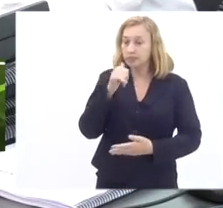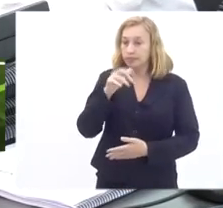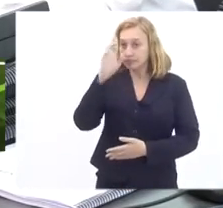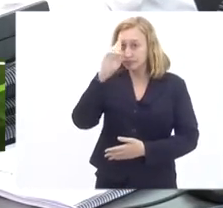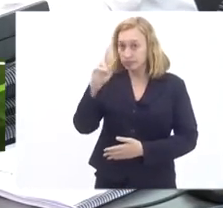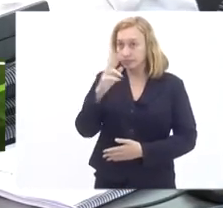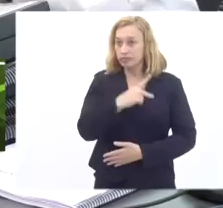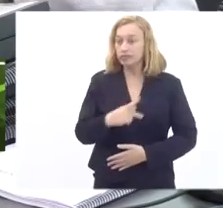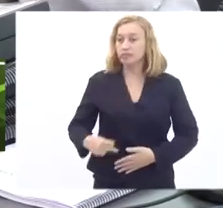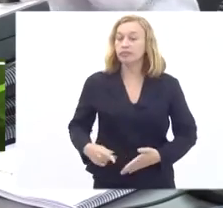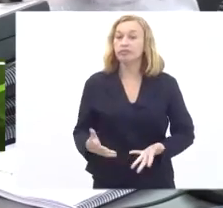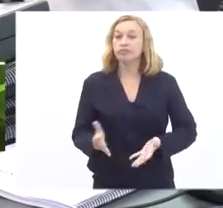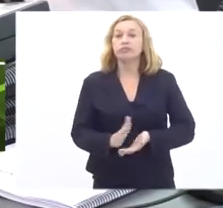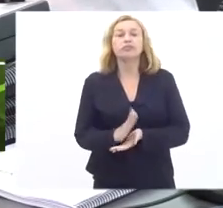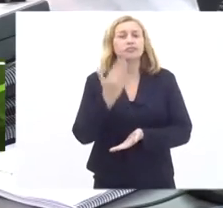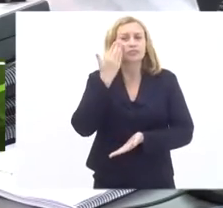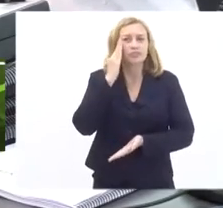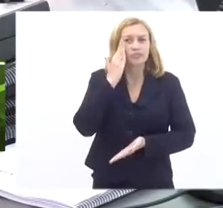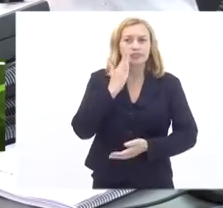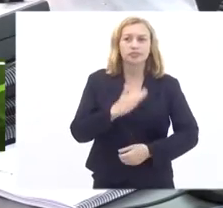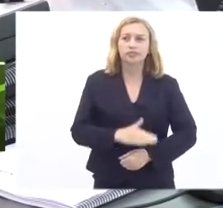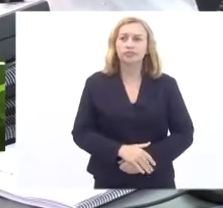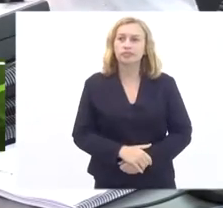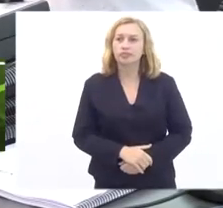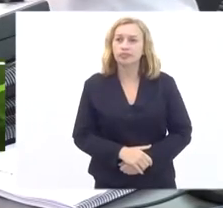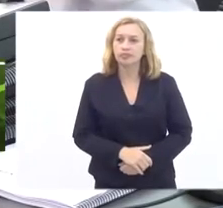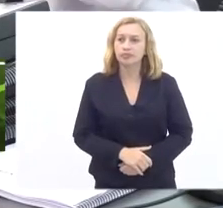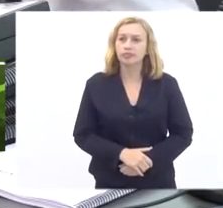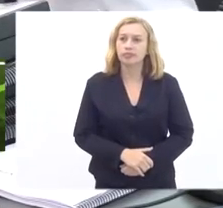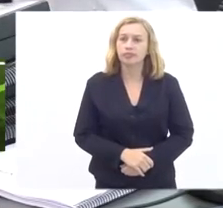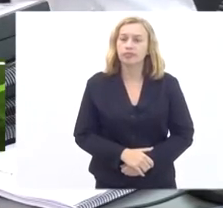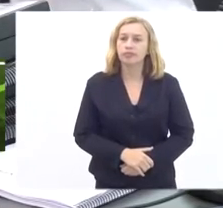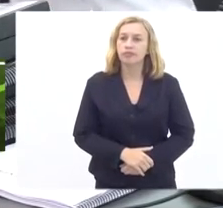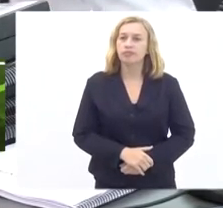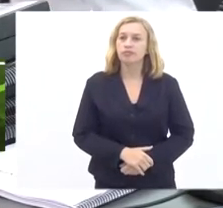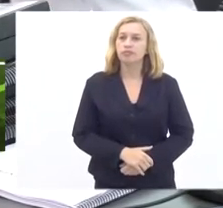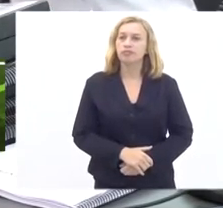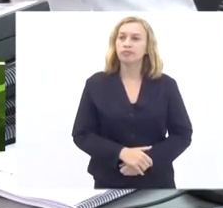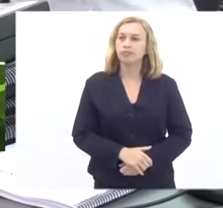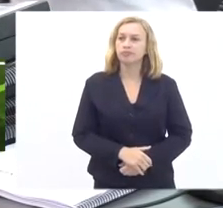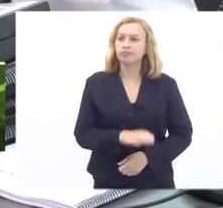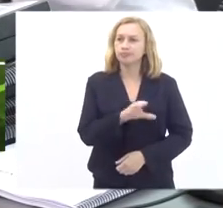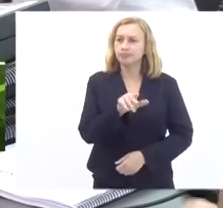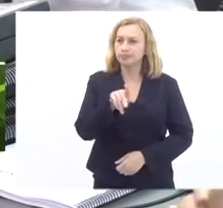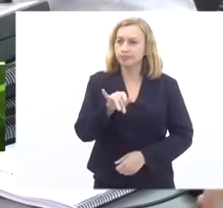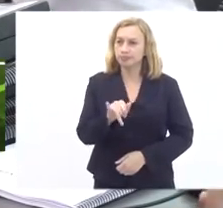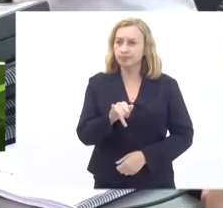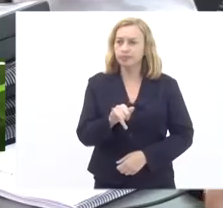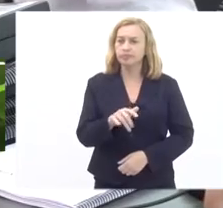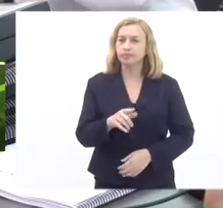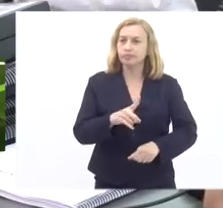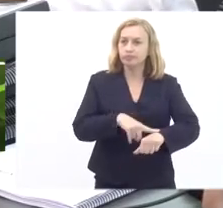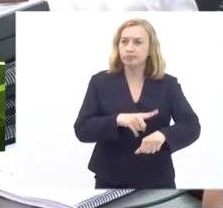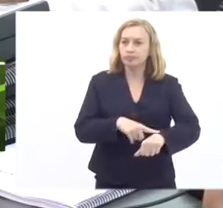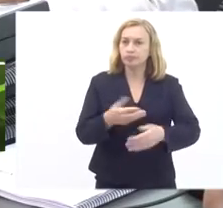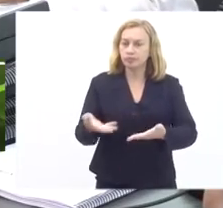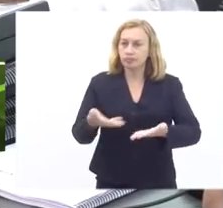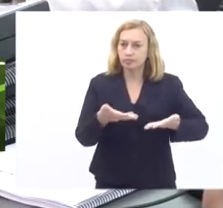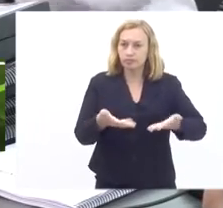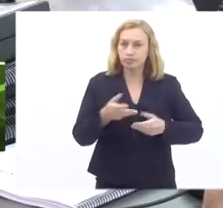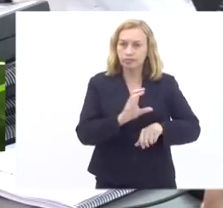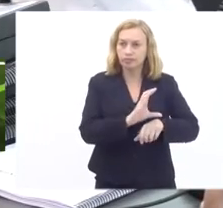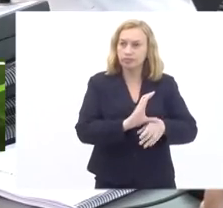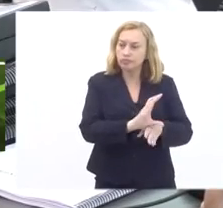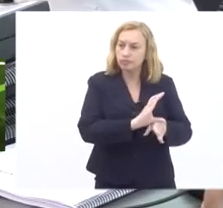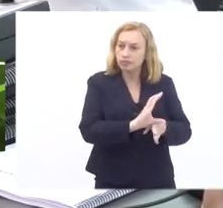chegando a esse entendimento, enquanto membros dessa comissão parlamentar de inquérito, de que, em determinado momento, nós vamos chamar os conselheiros também.